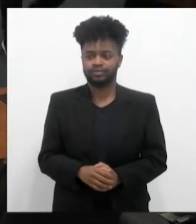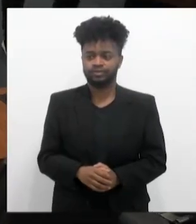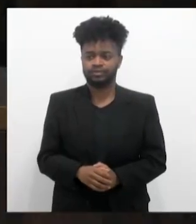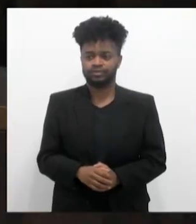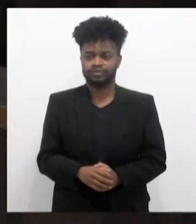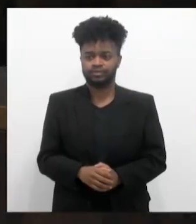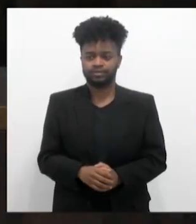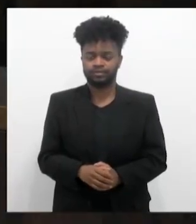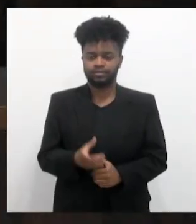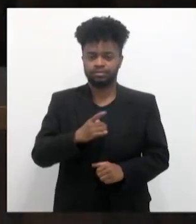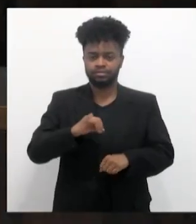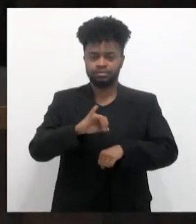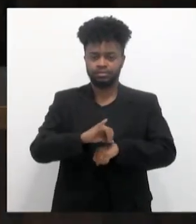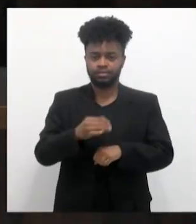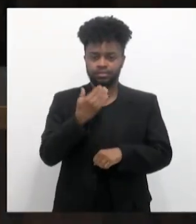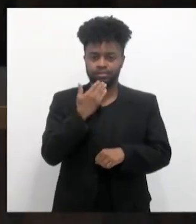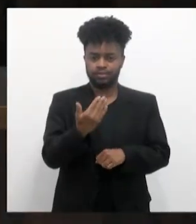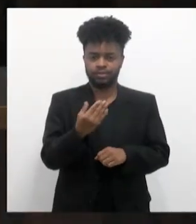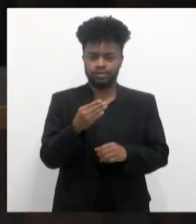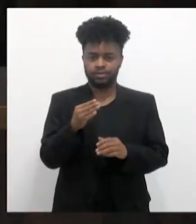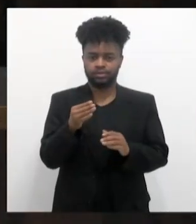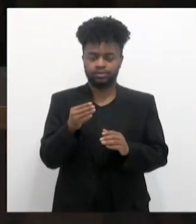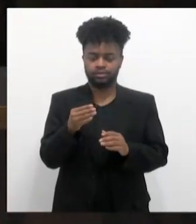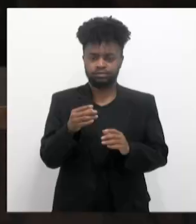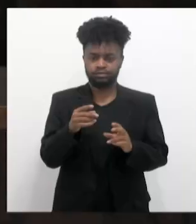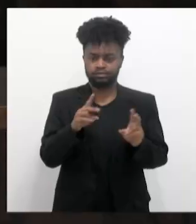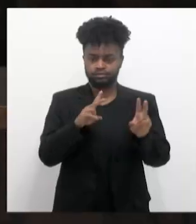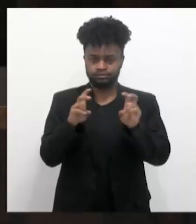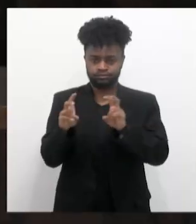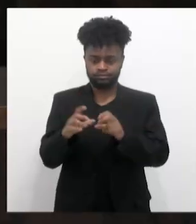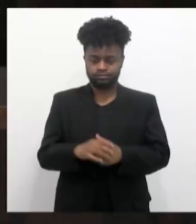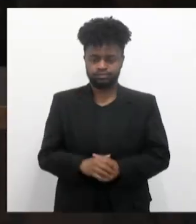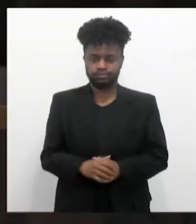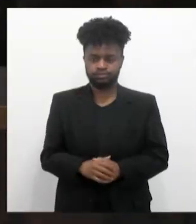Há sobre a mesa os seguintes requerimentos.